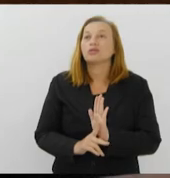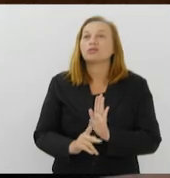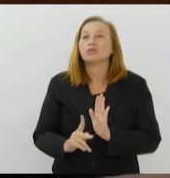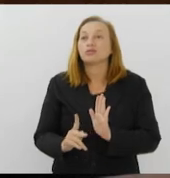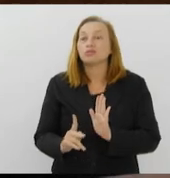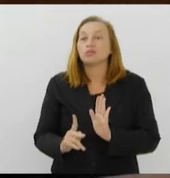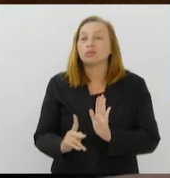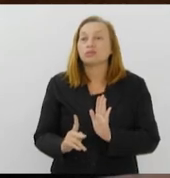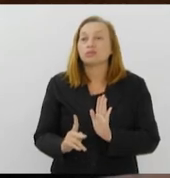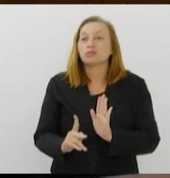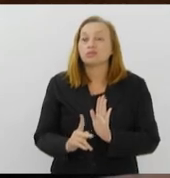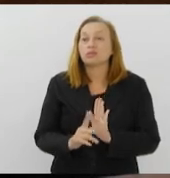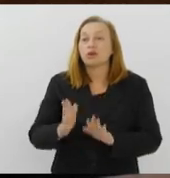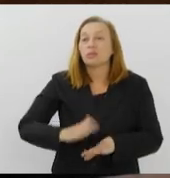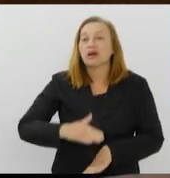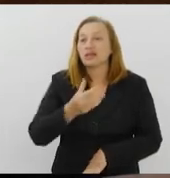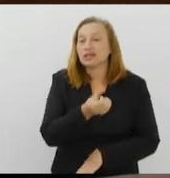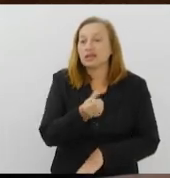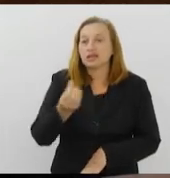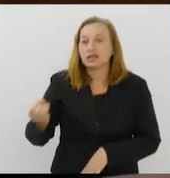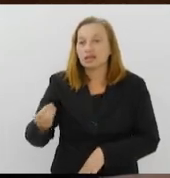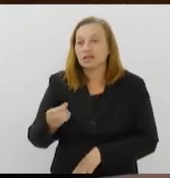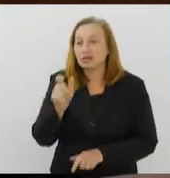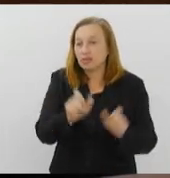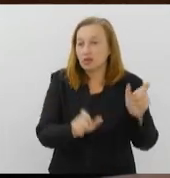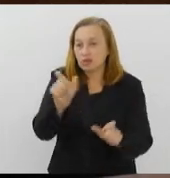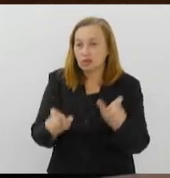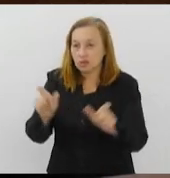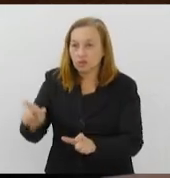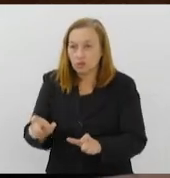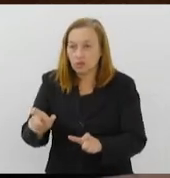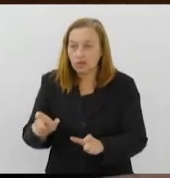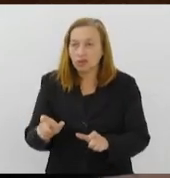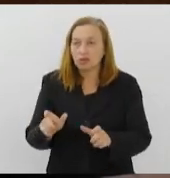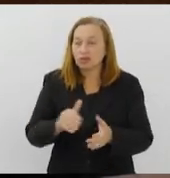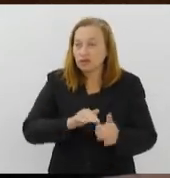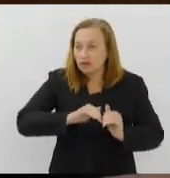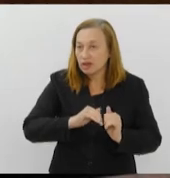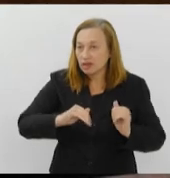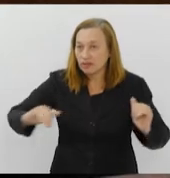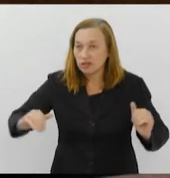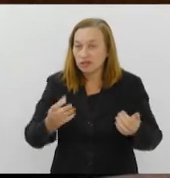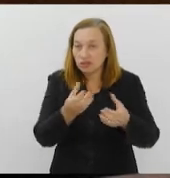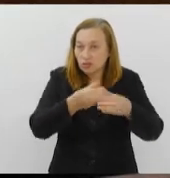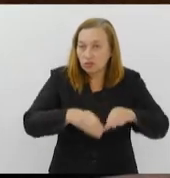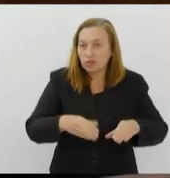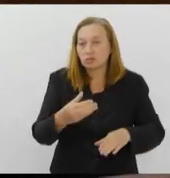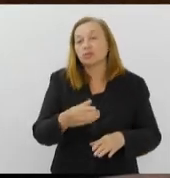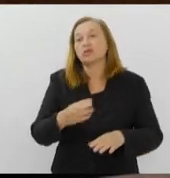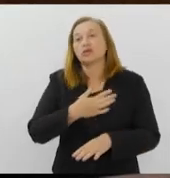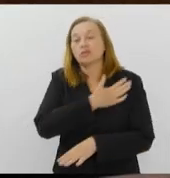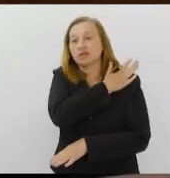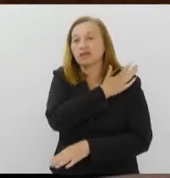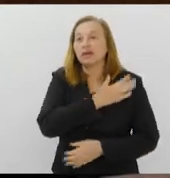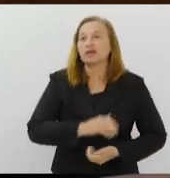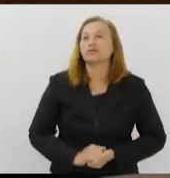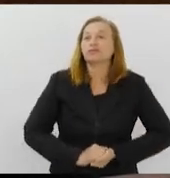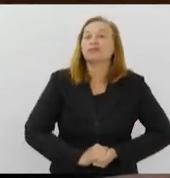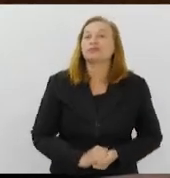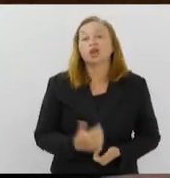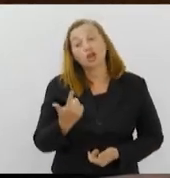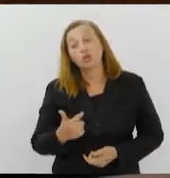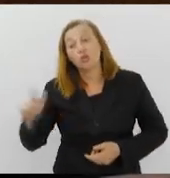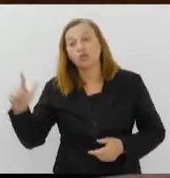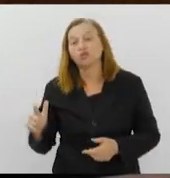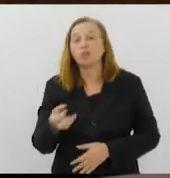justiça com mais de 600 pessoas que ficaram de fora do concurso da Polícia Militar, enquanto outros